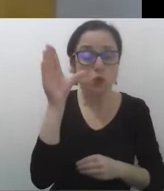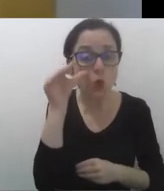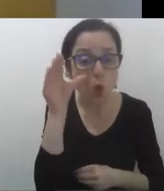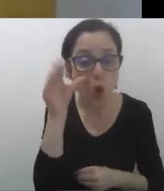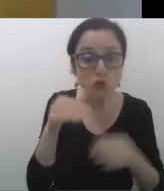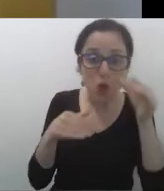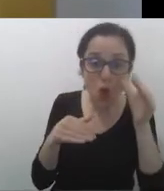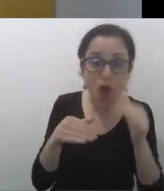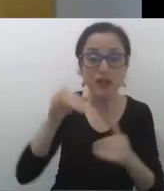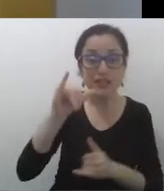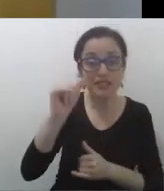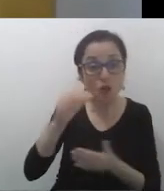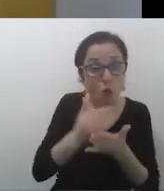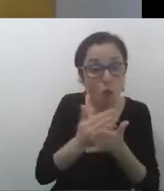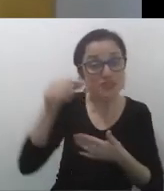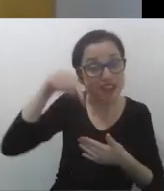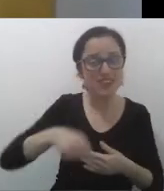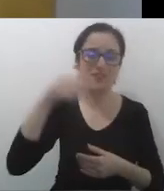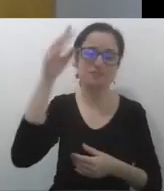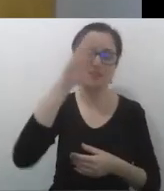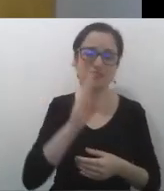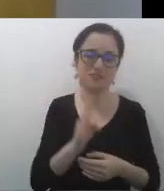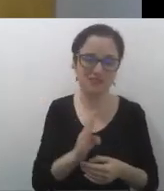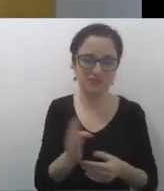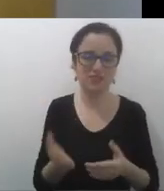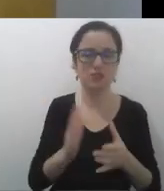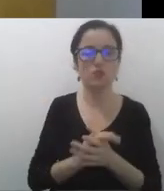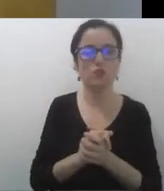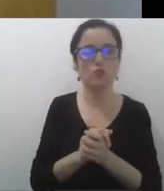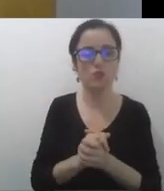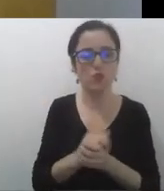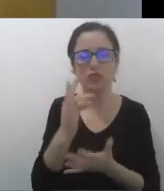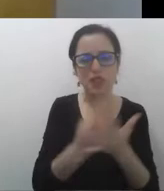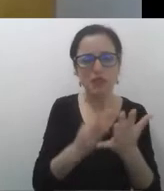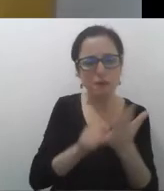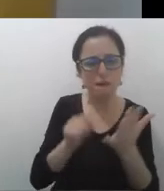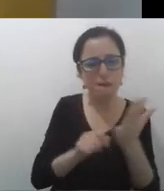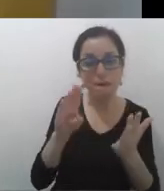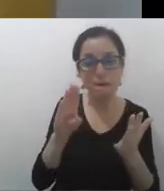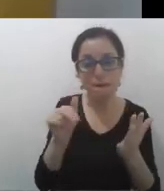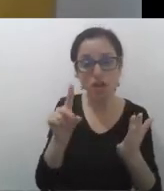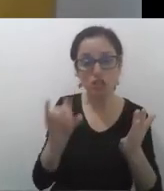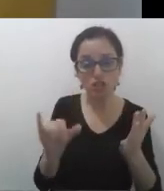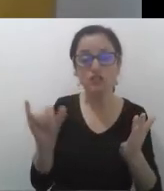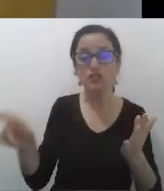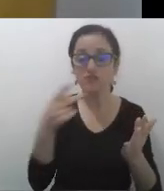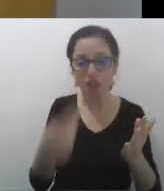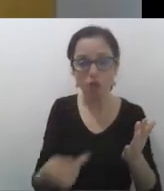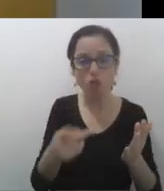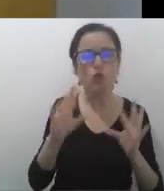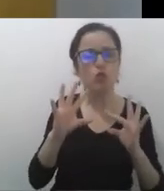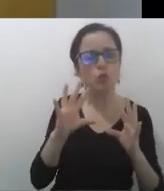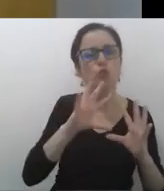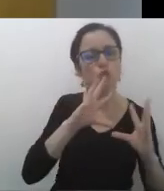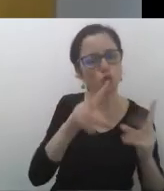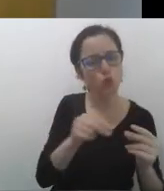Isso é muito curioso. O IAC, que nasce aqui, e todos os textos do Bard vão dizer,